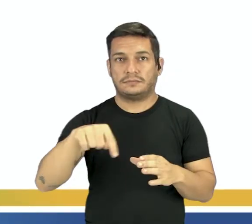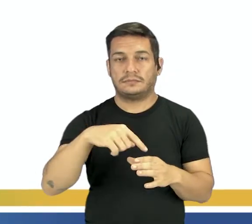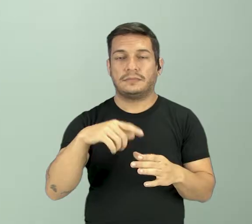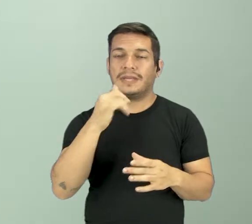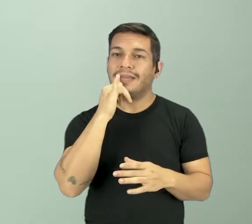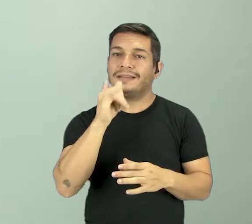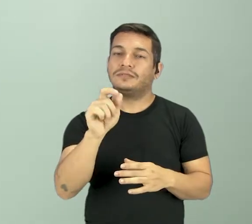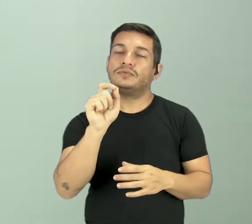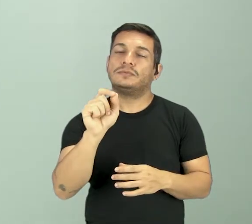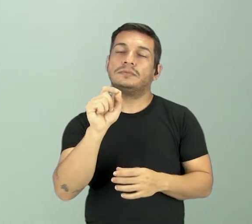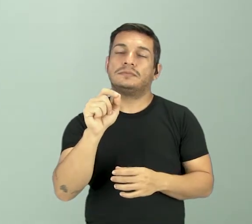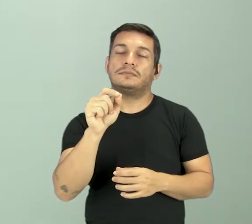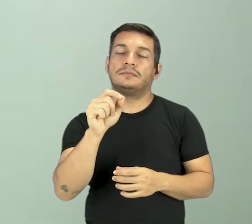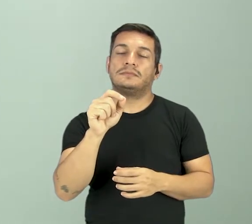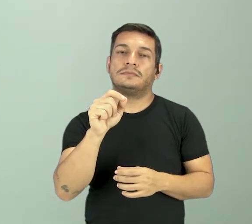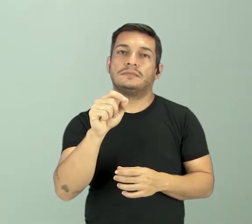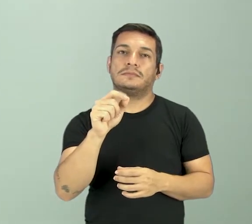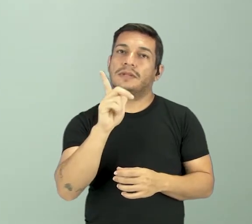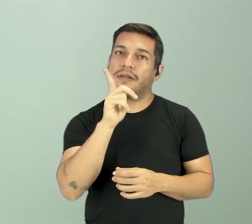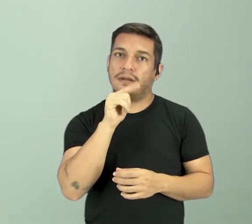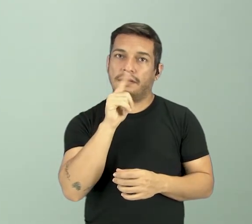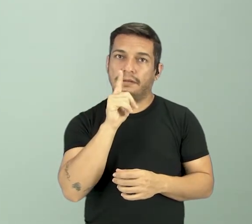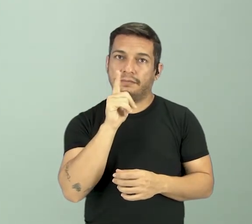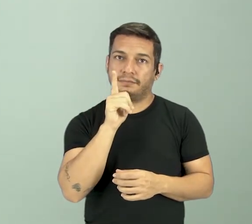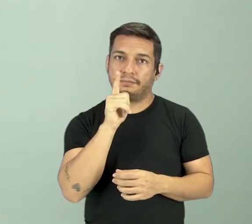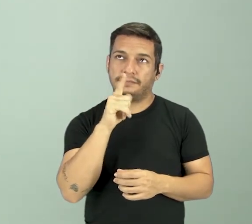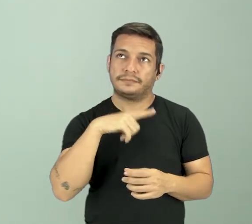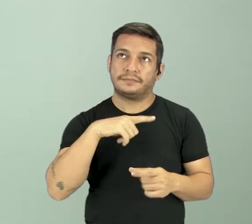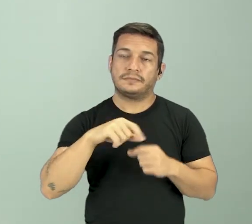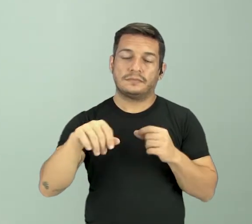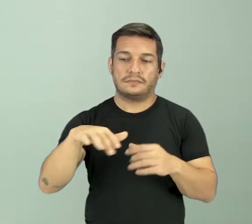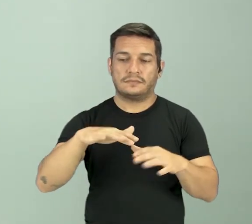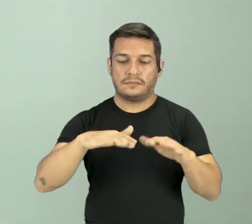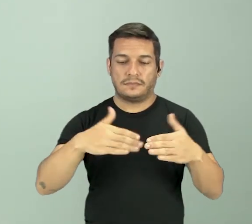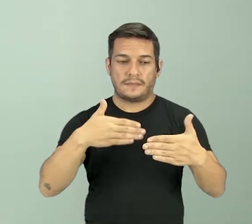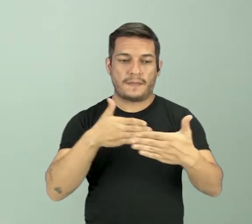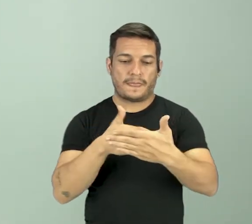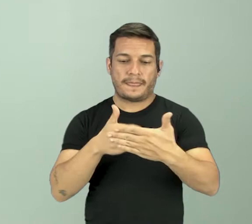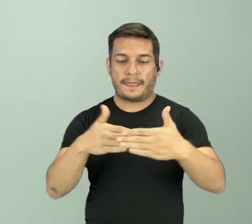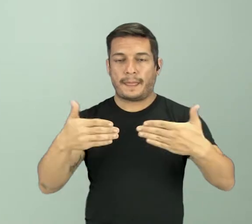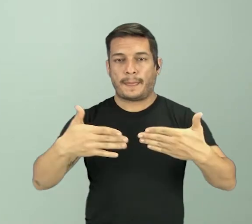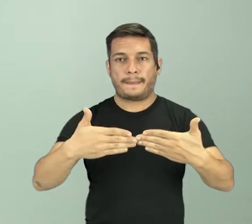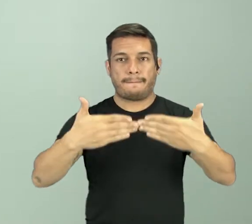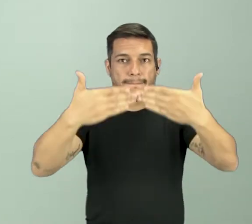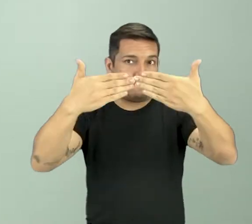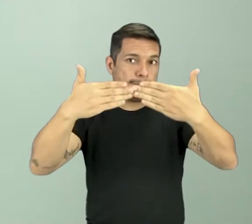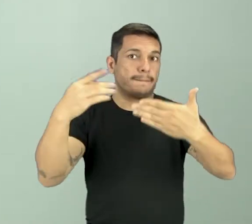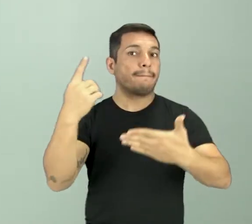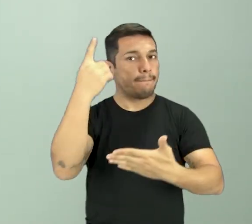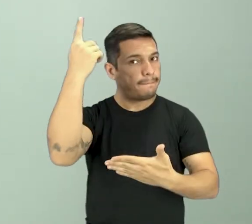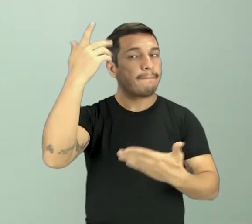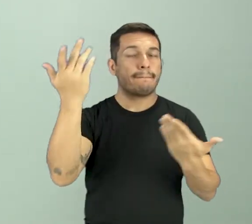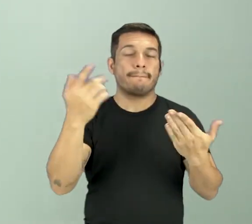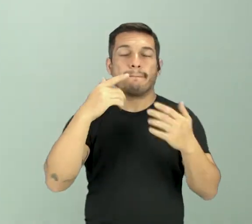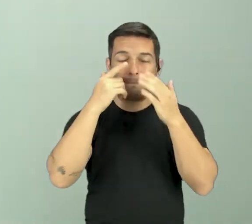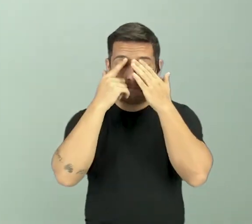acumulada à água que fica na barragem. E aí, quanto maior essa barragem, mais energia